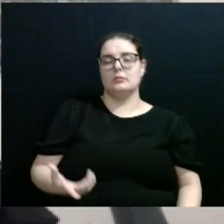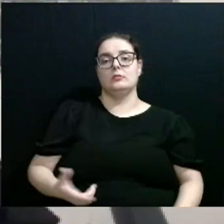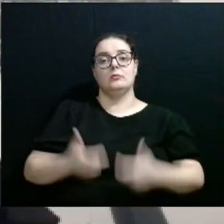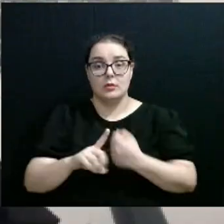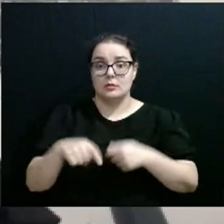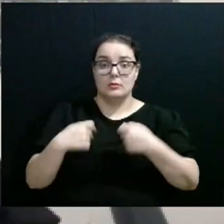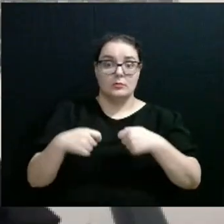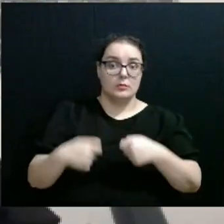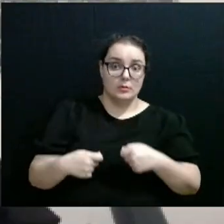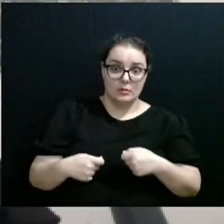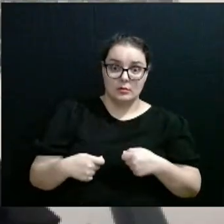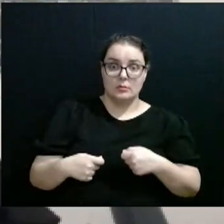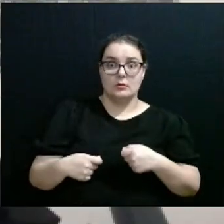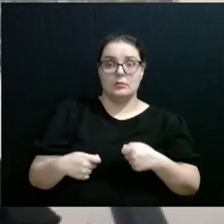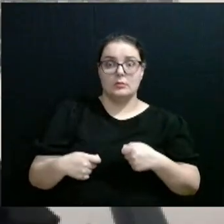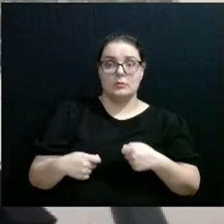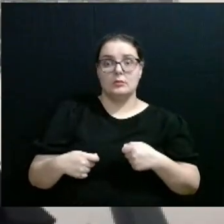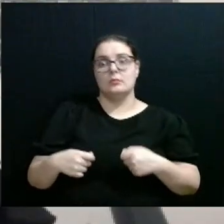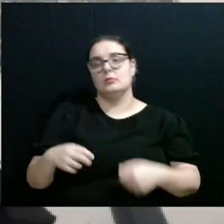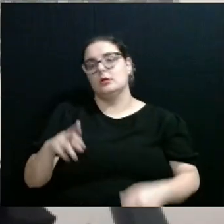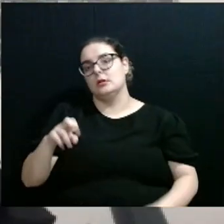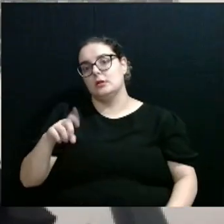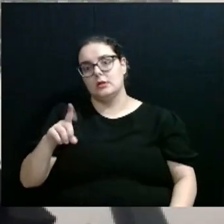isso pela rede para um data center,